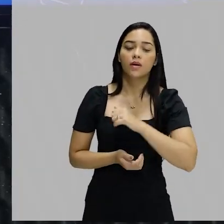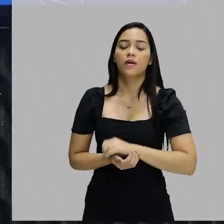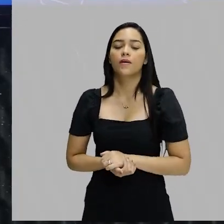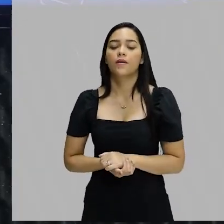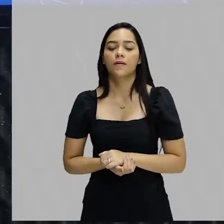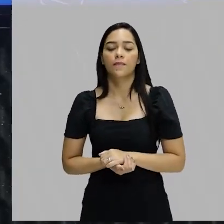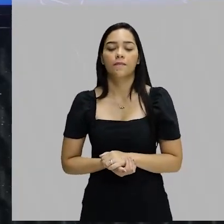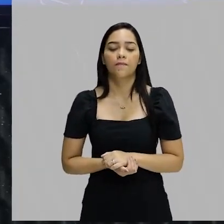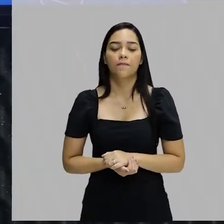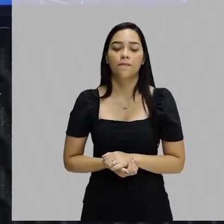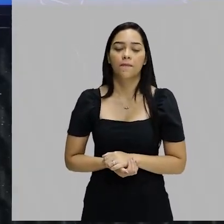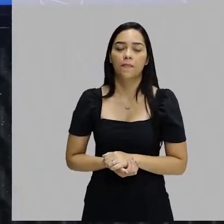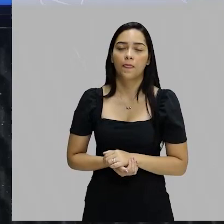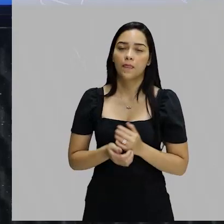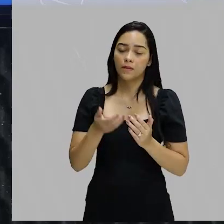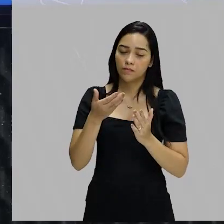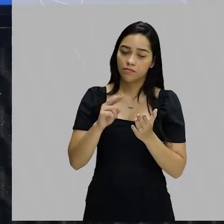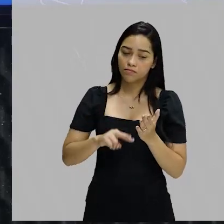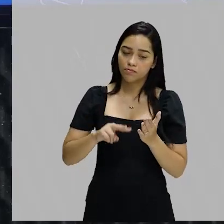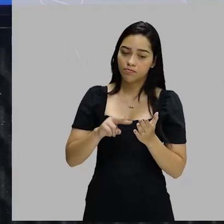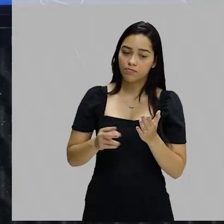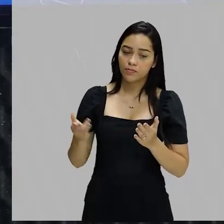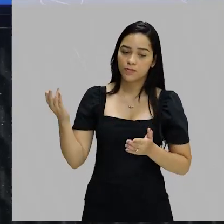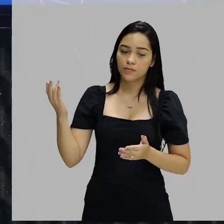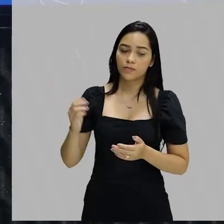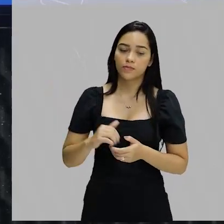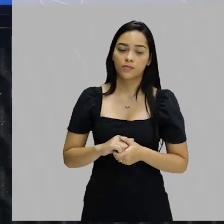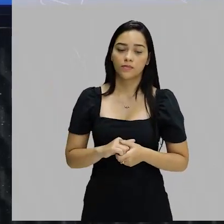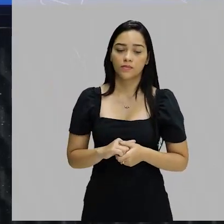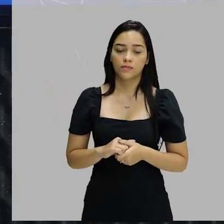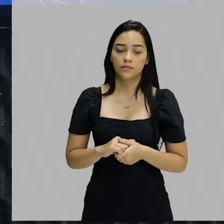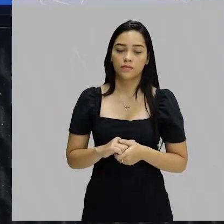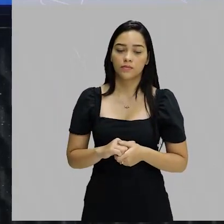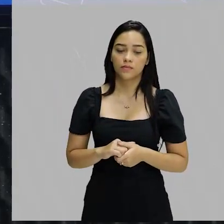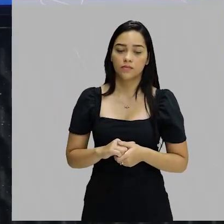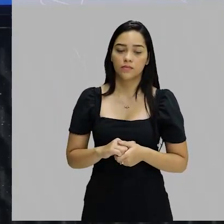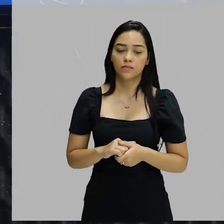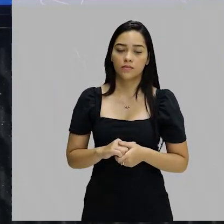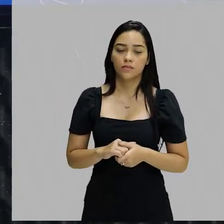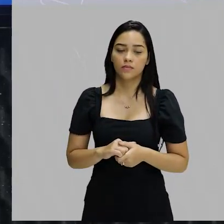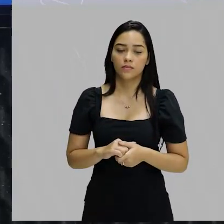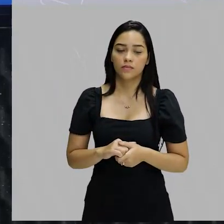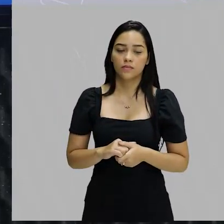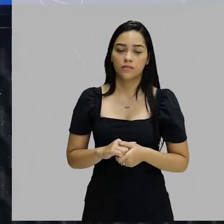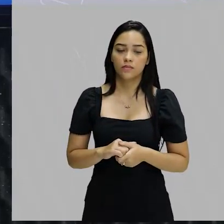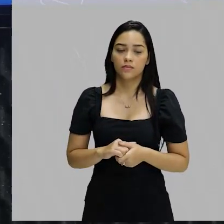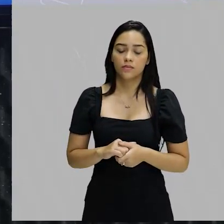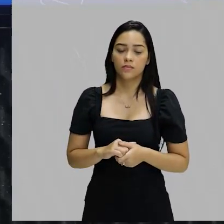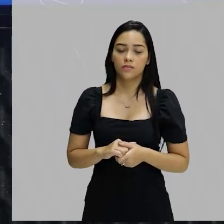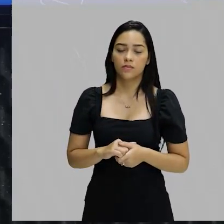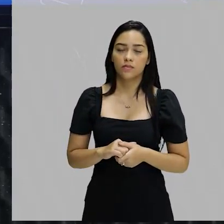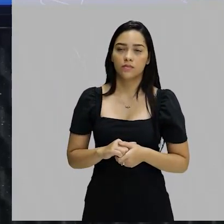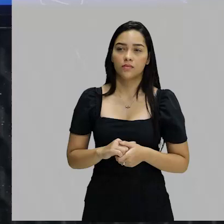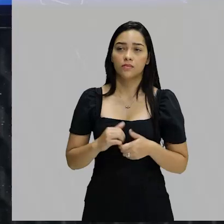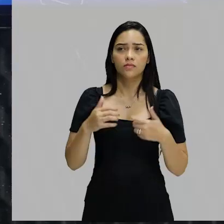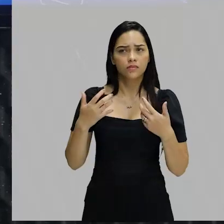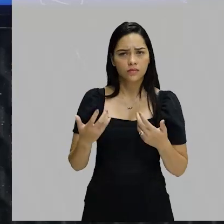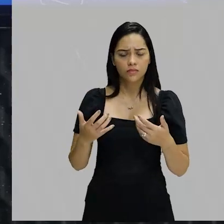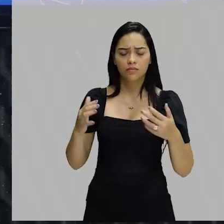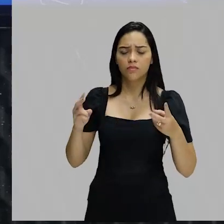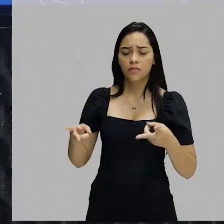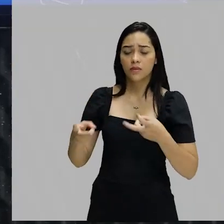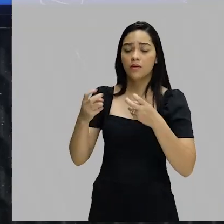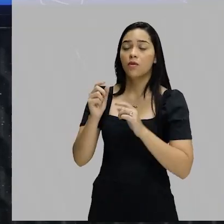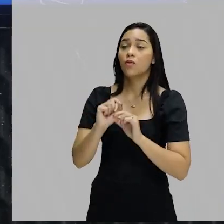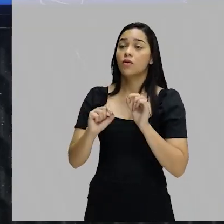cavalheiro, dama, cavaleiro, amazonas, homem, mulher, zangão, abelha. Então, observem